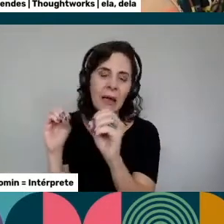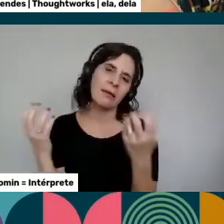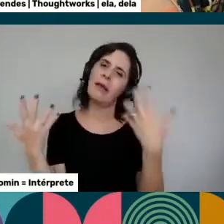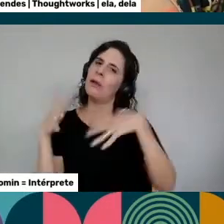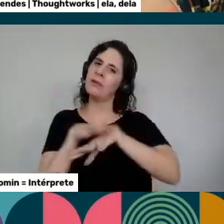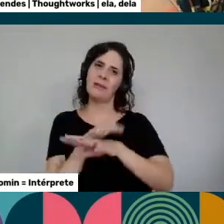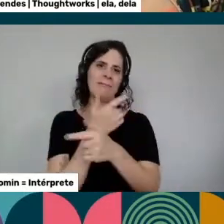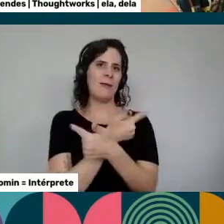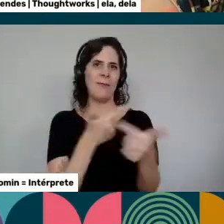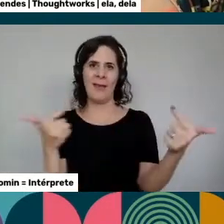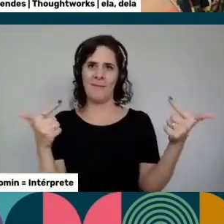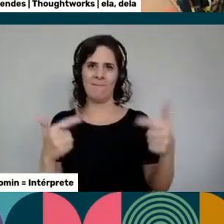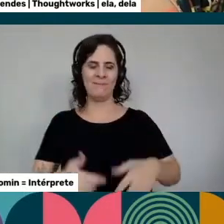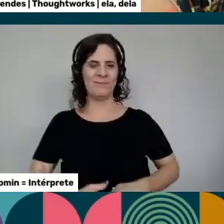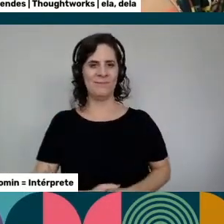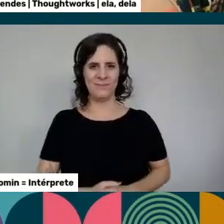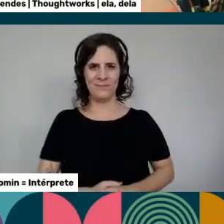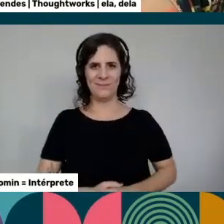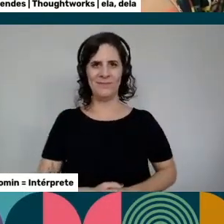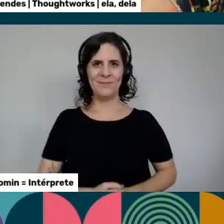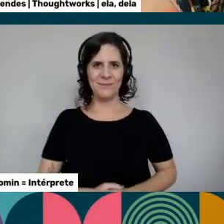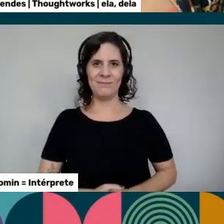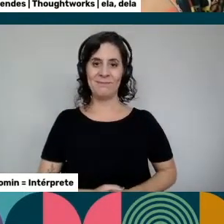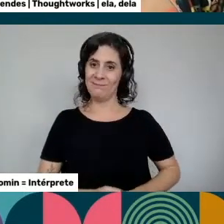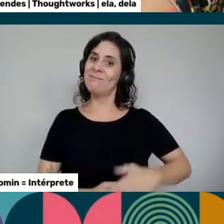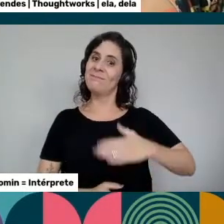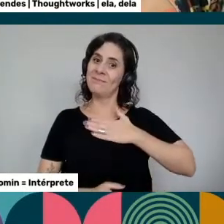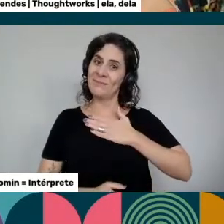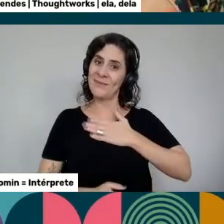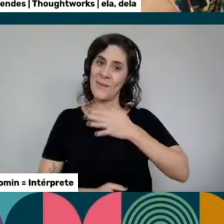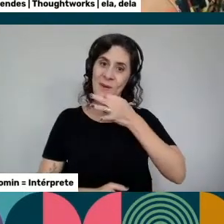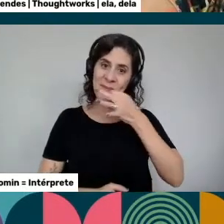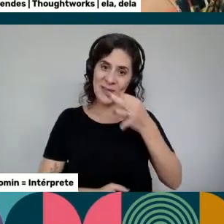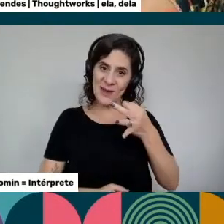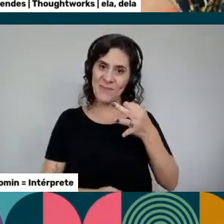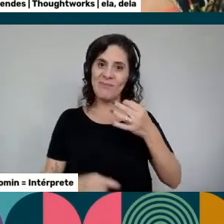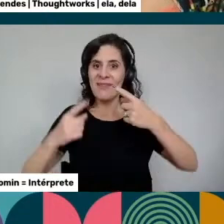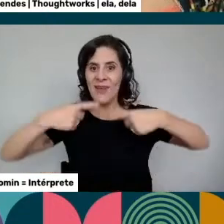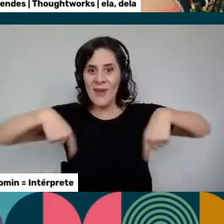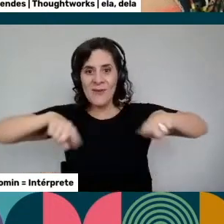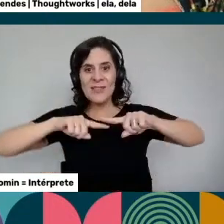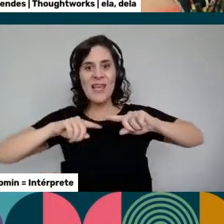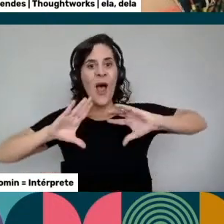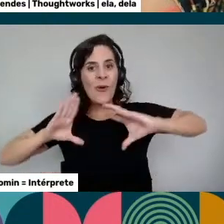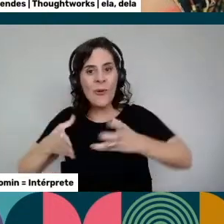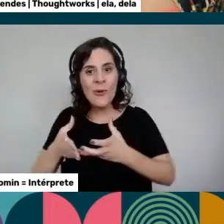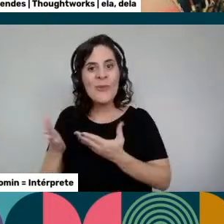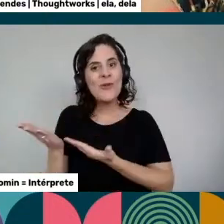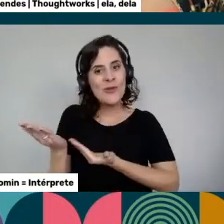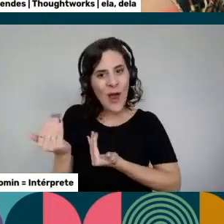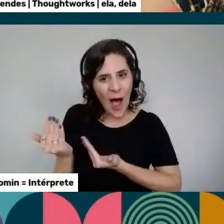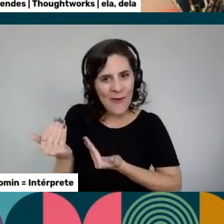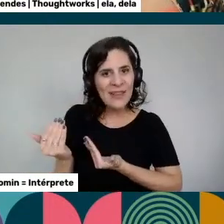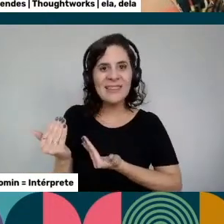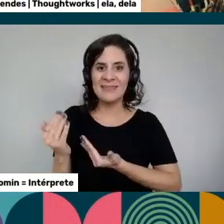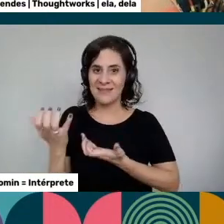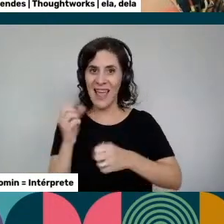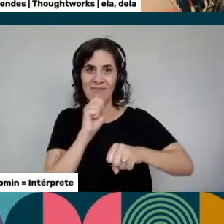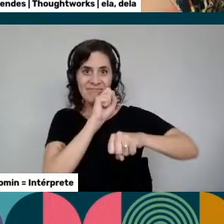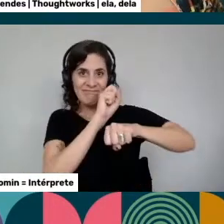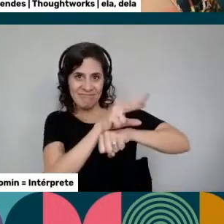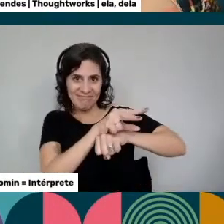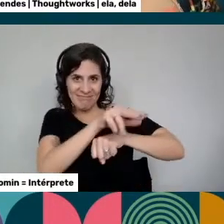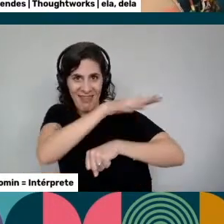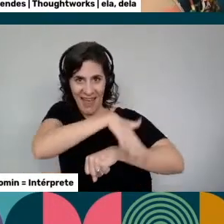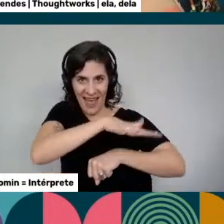Boa. Eu acho que se tiver jovens aqui, galera querendo ingressar na área de tecnologia ou em qualquer outra